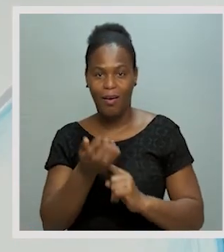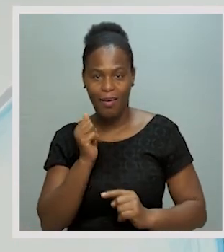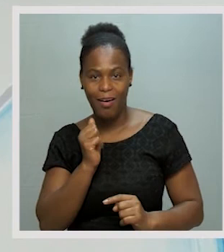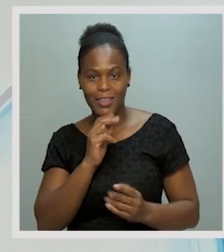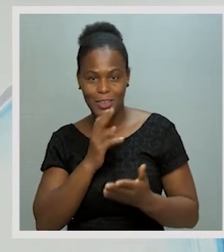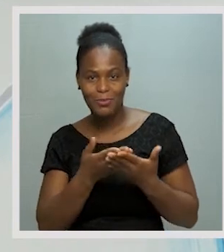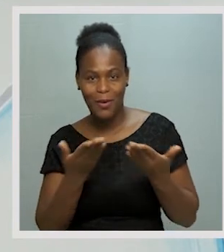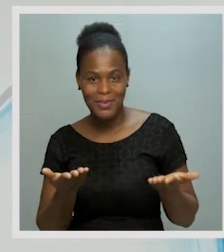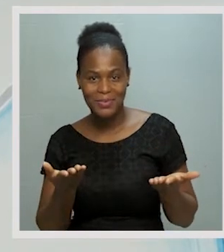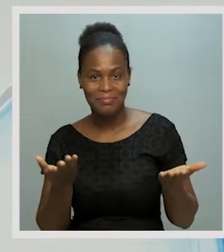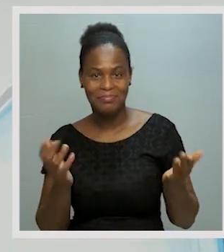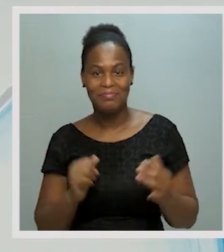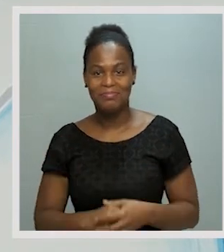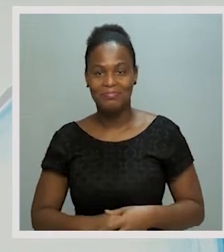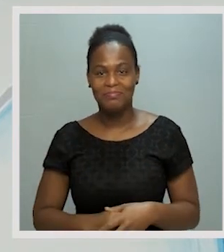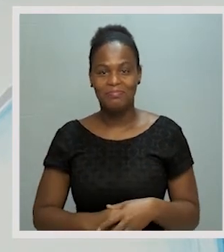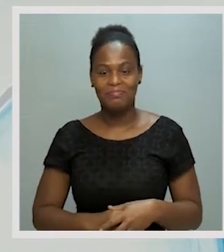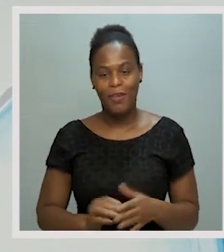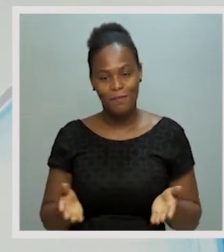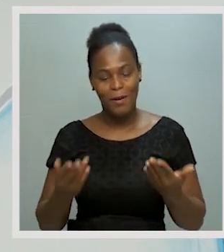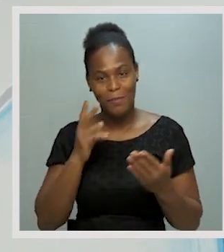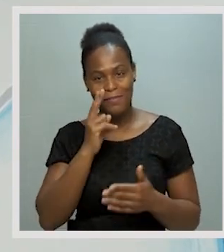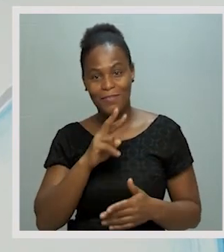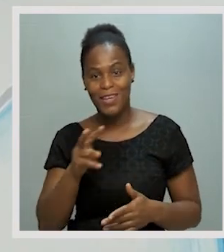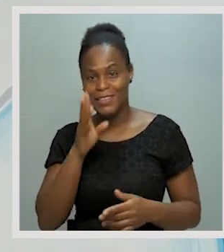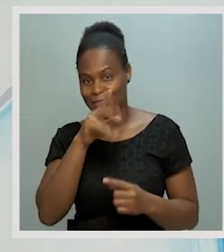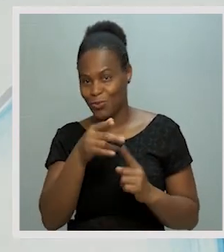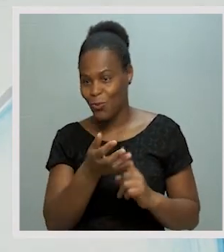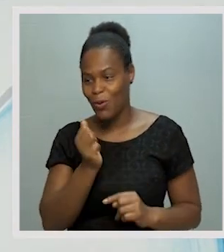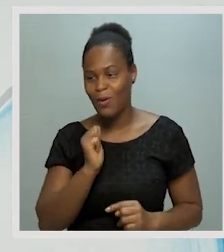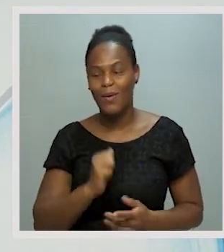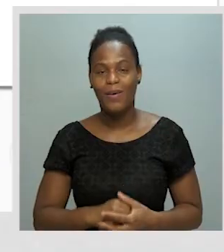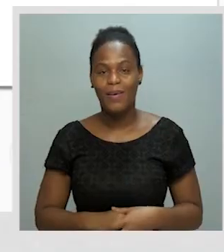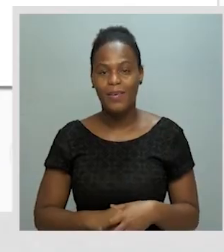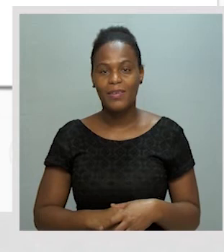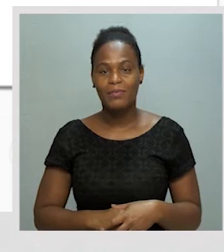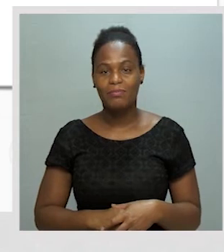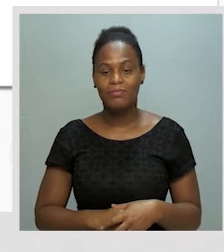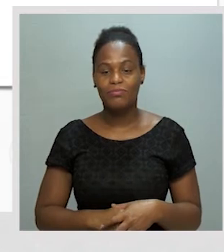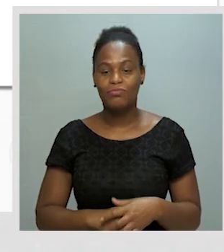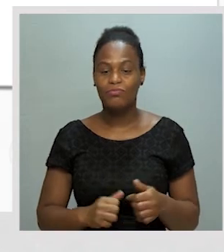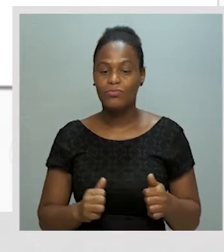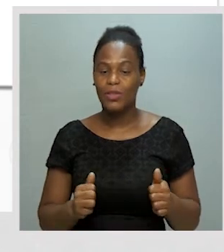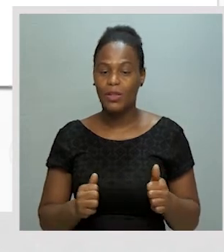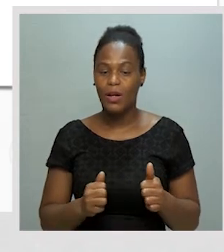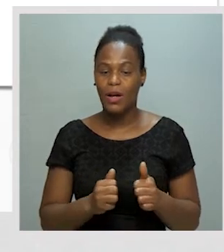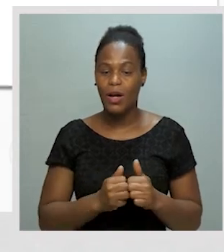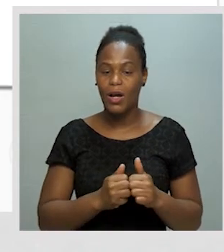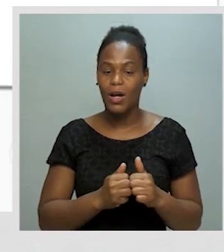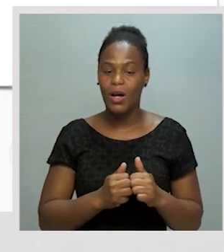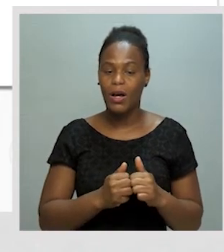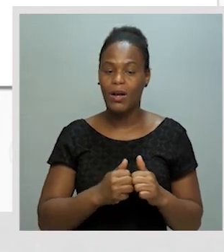Conseguiram chegar na resposta? Então vamos ver se conseguiram ou não. Com direito por teu